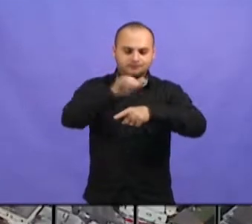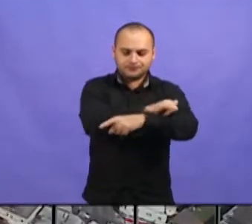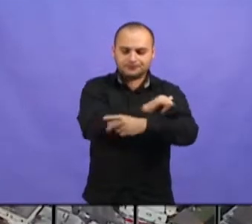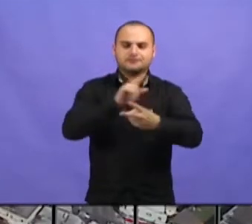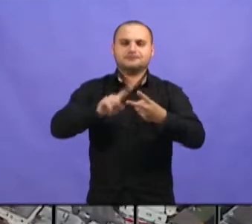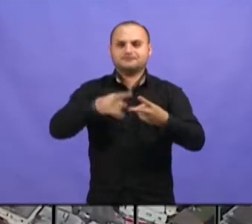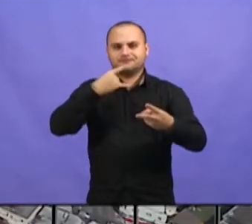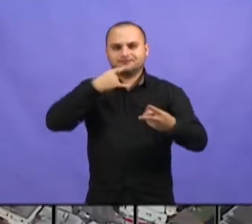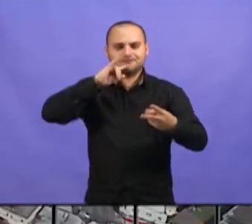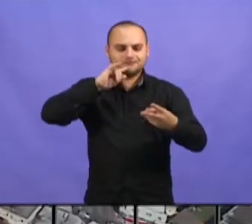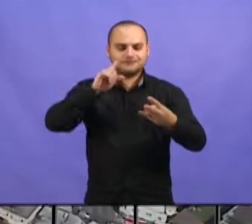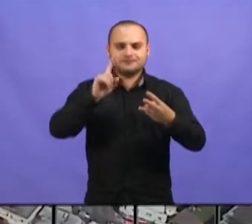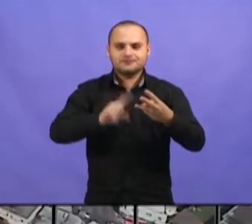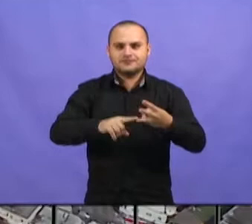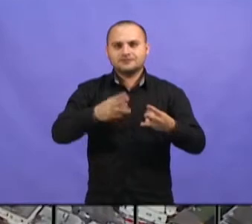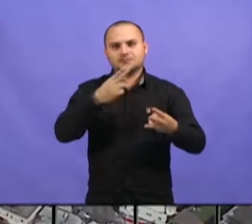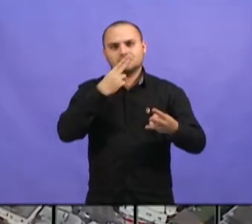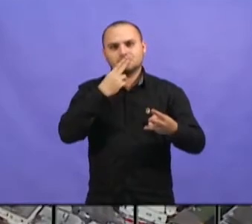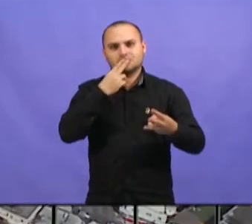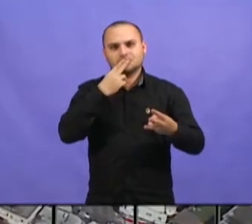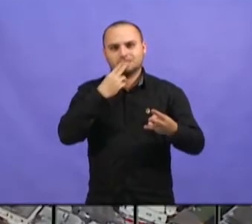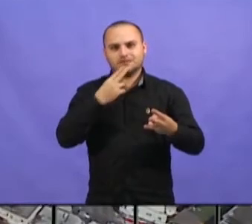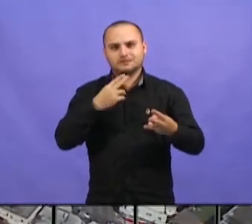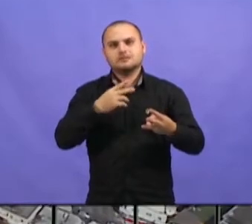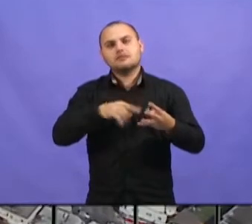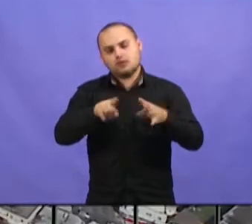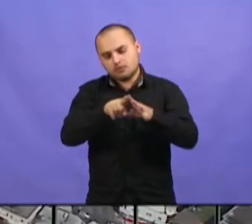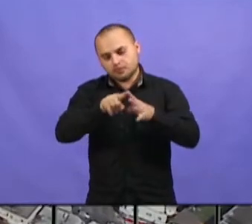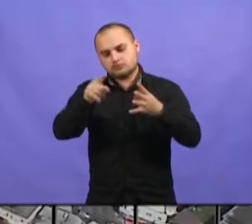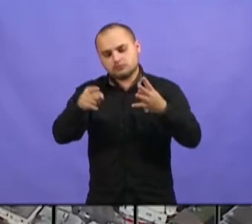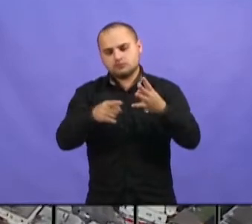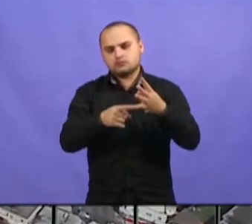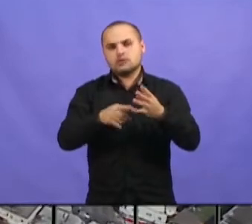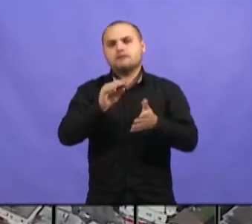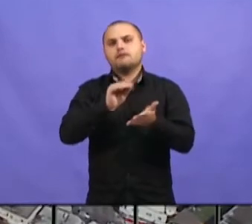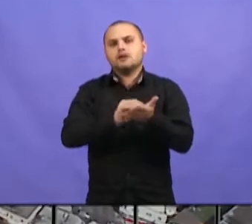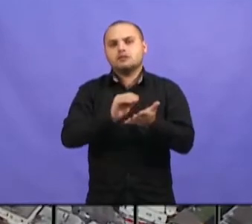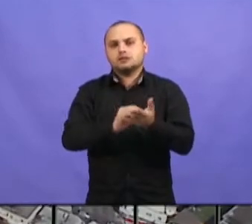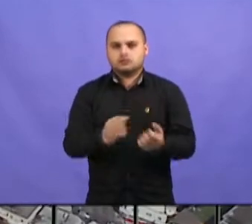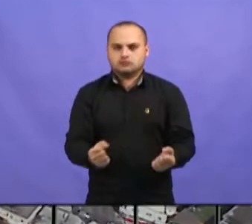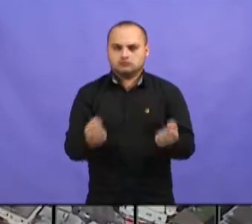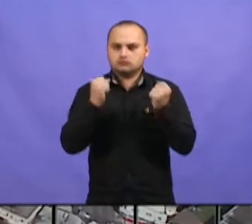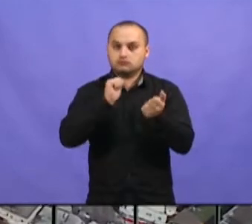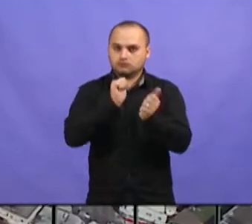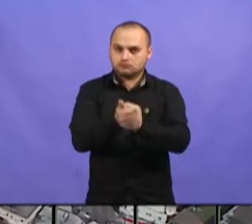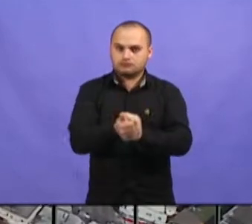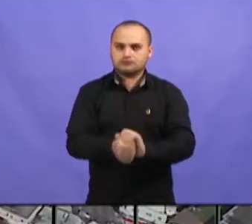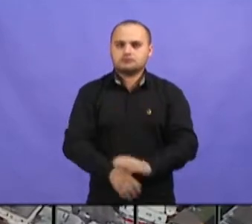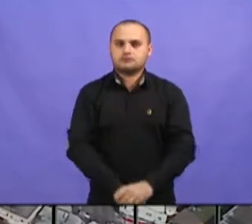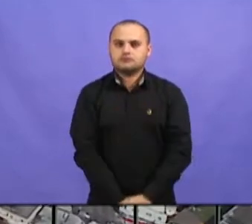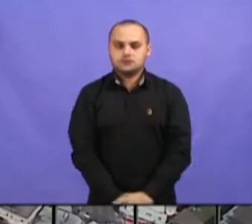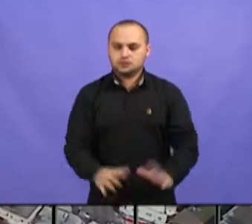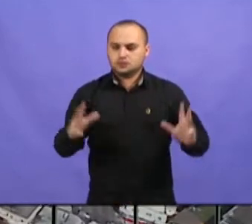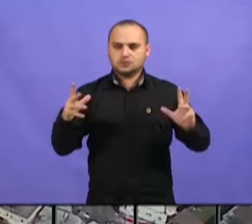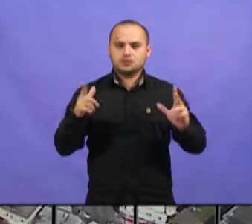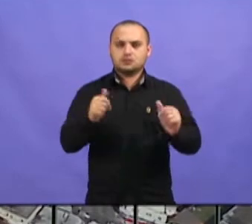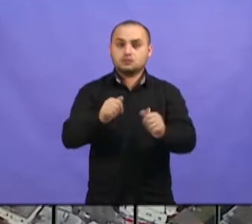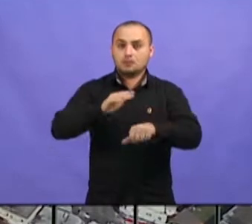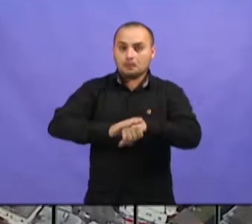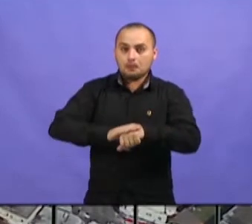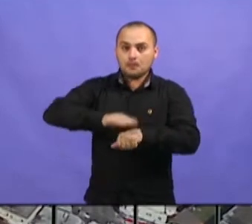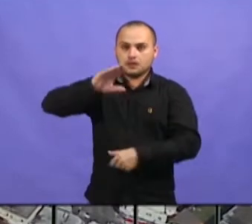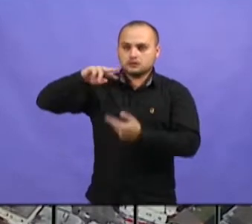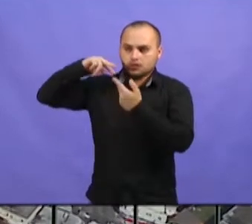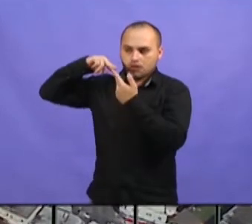sedentarismo. Então, esses fatores todos associados, né, mais a hereditariedade aumentam muito a